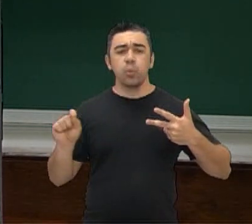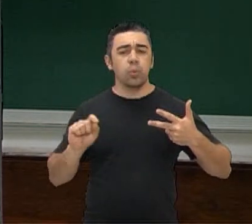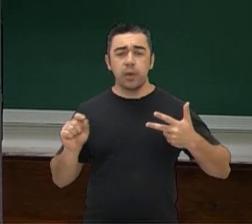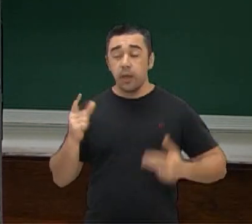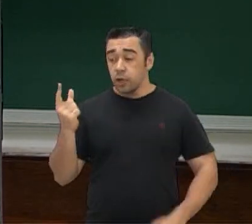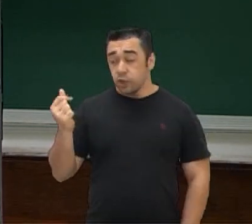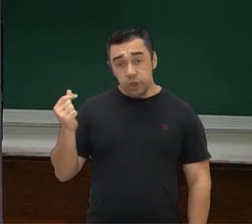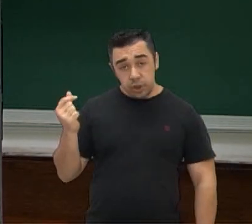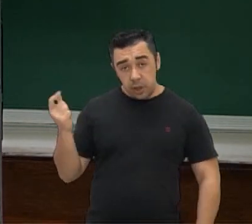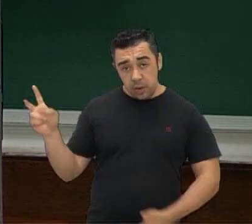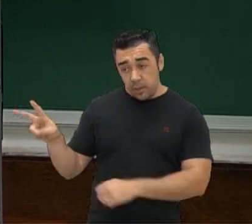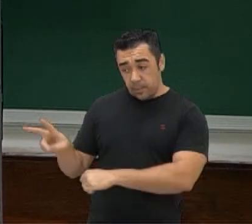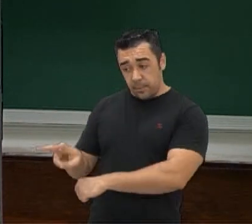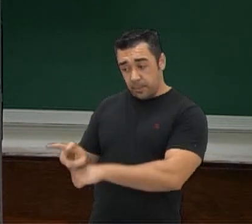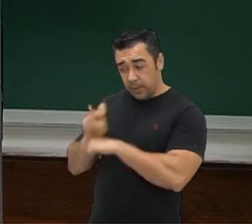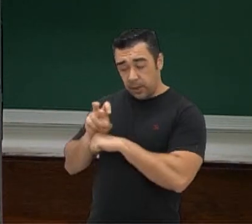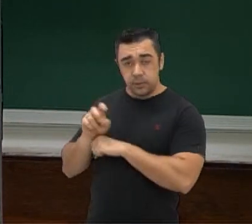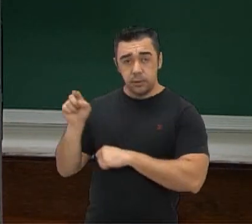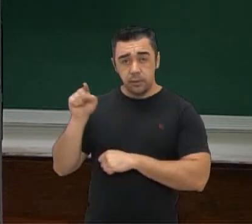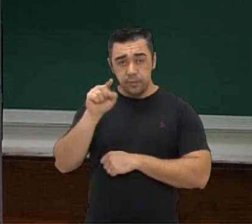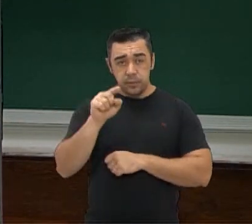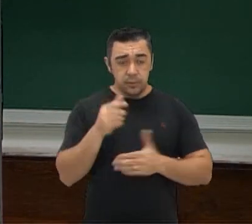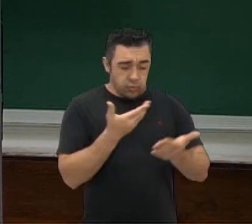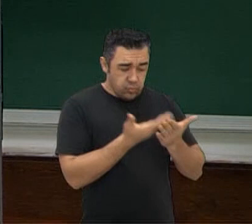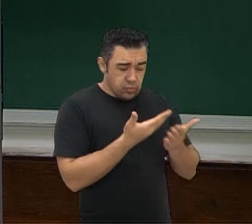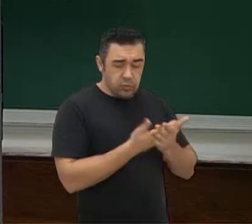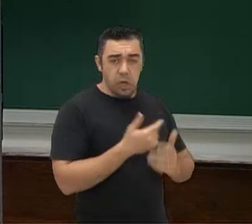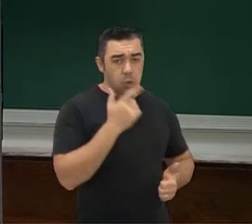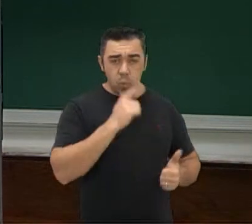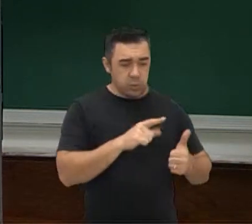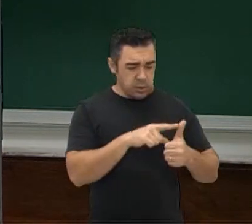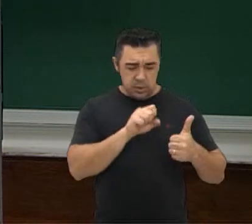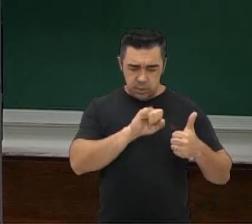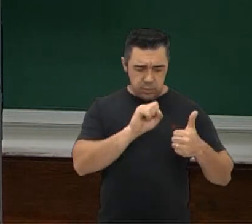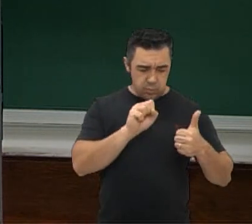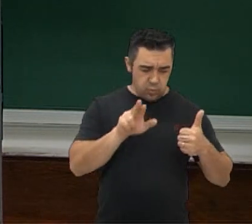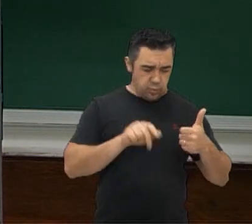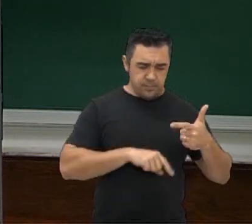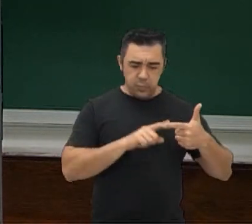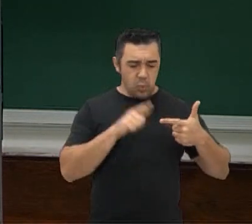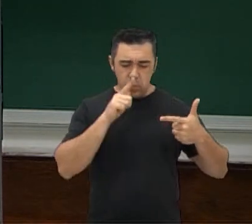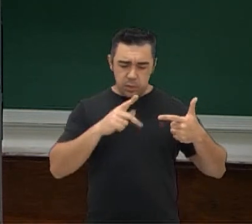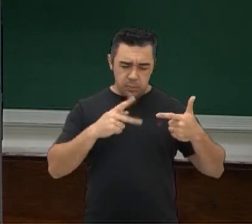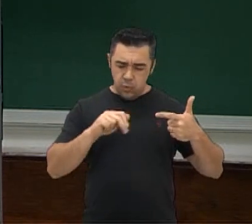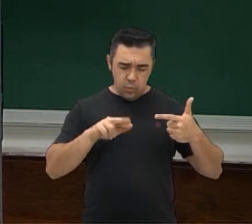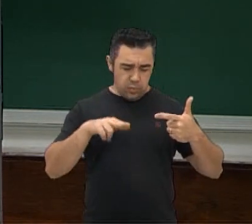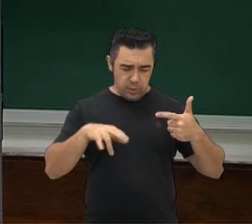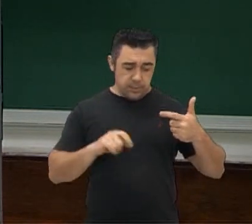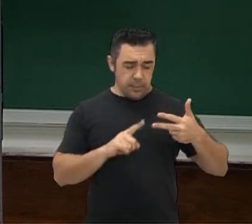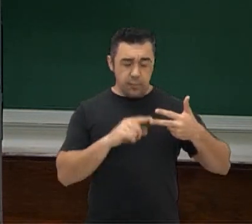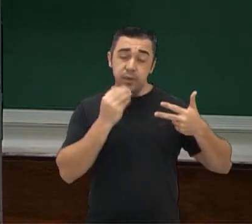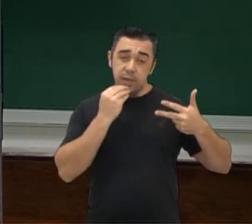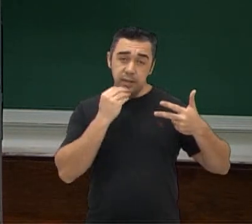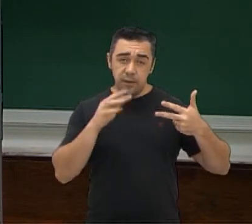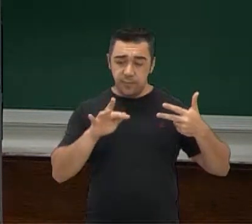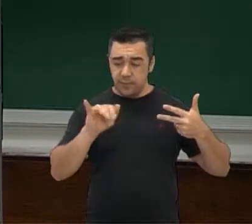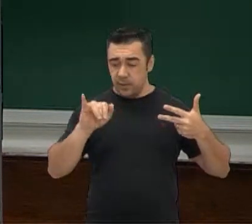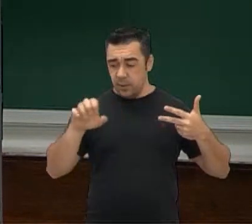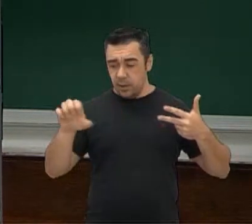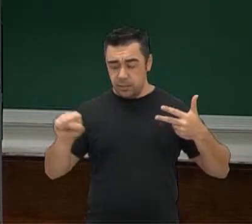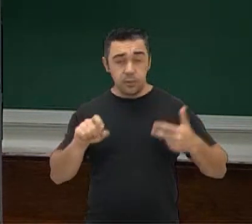financiamento estudantil. Ah, professora, eu não consegui nem o SISU, nem o ProUni, vou tentar o FIES. Como é que ocorre? Você vai